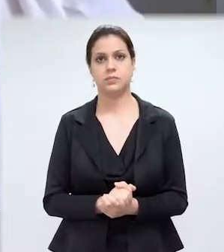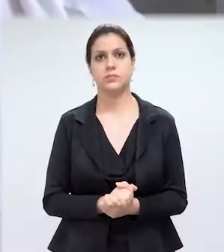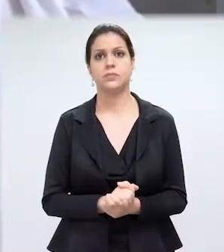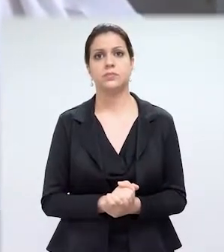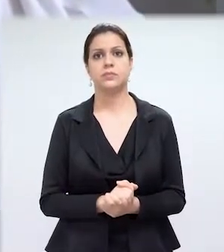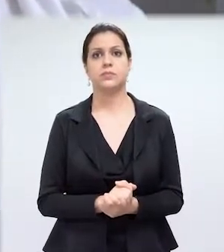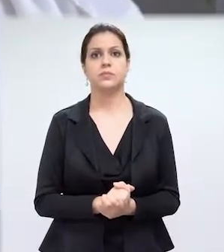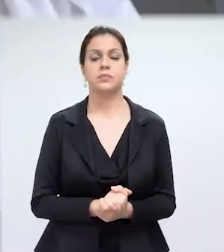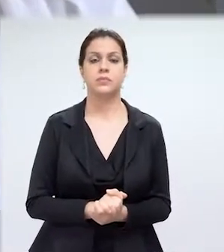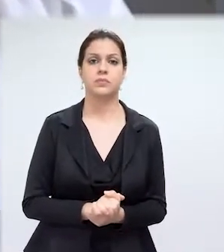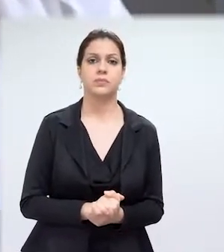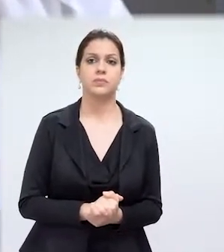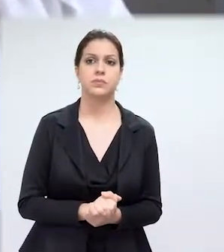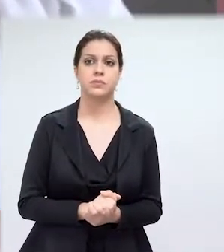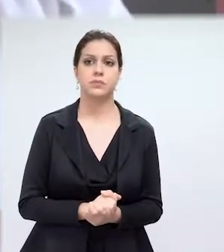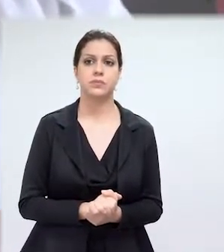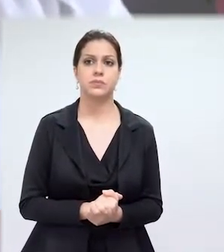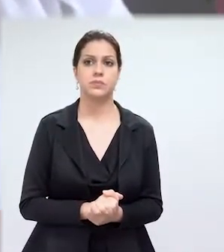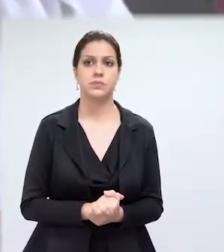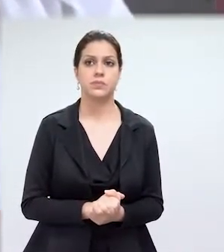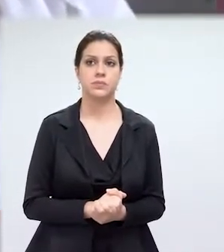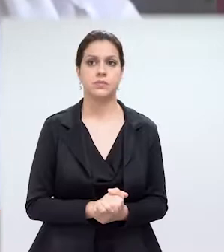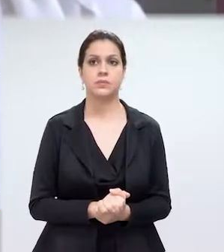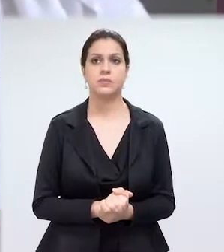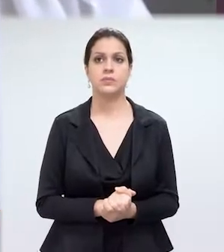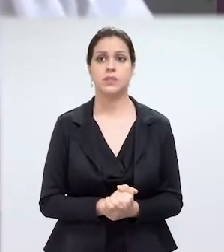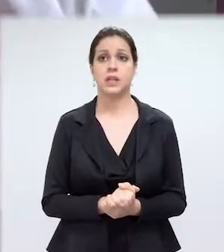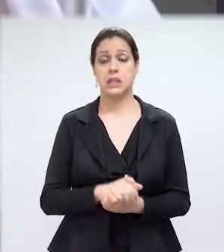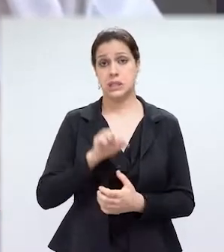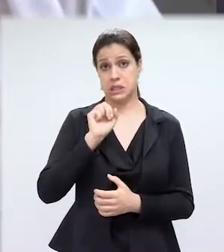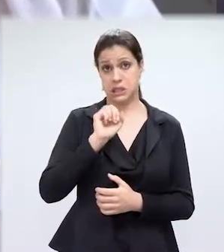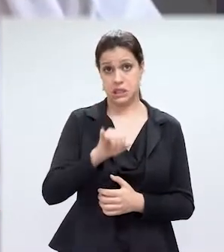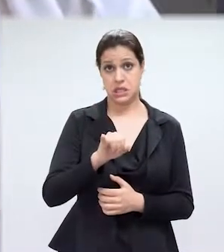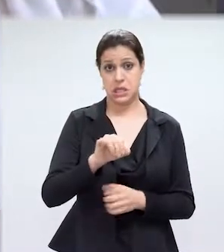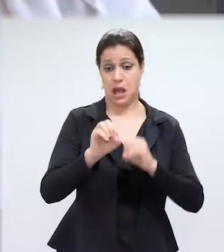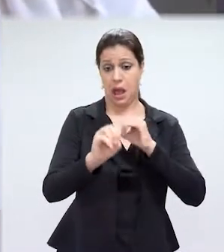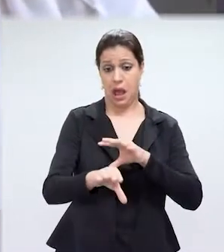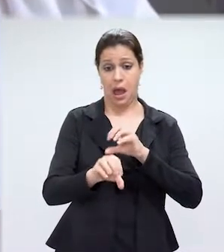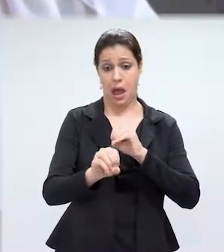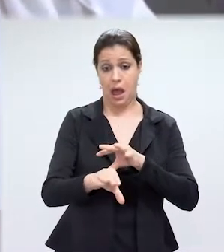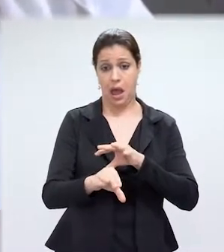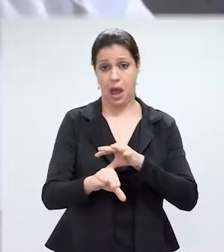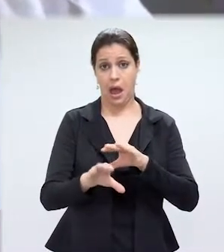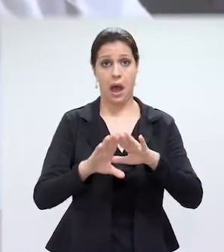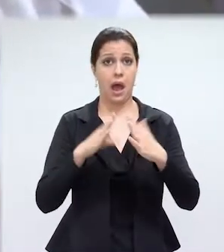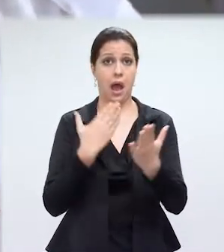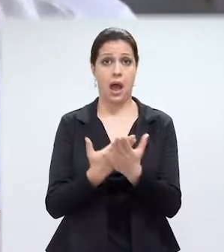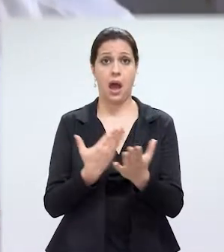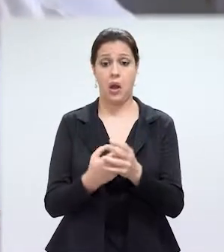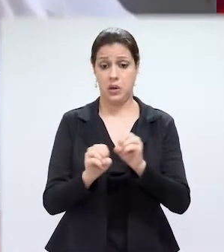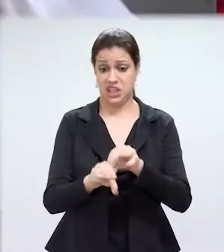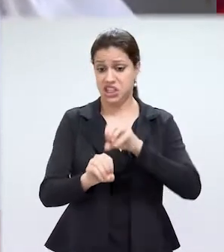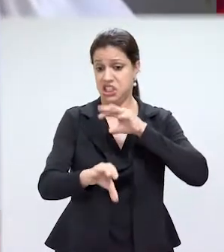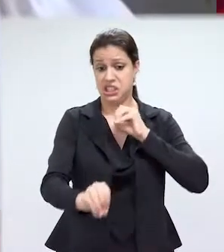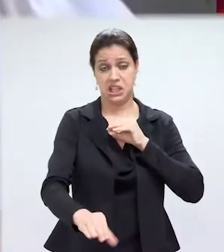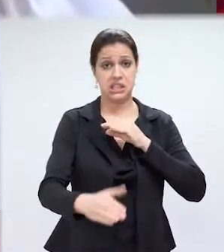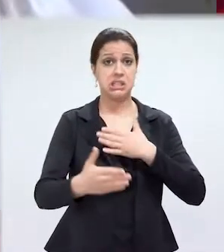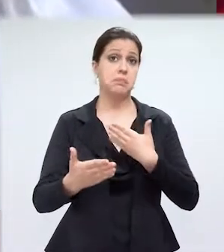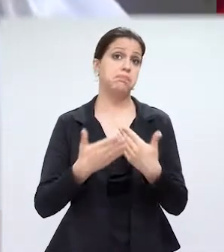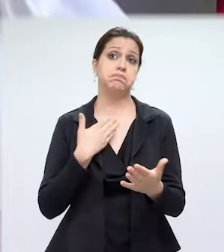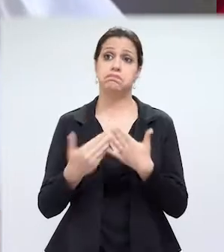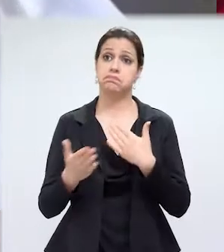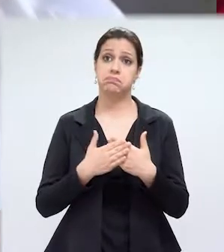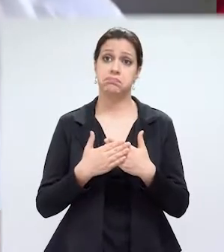assim, se for essa aula à distância, então eu acho que tanto faz